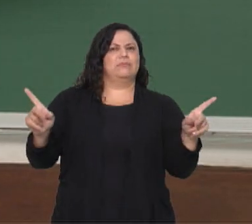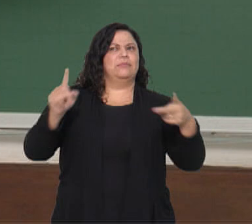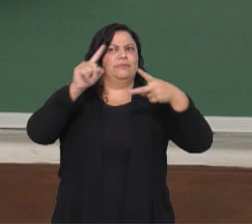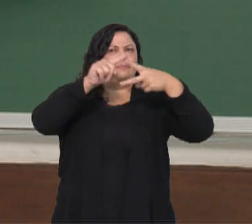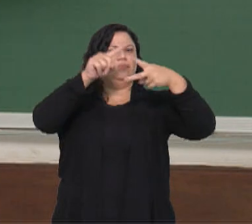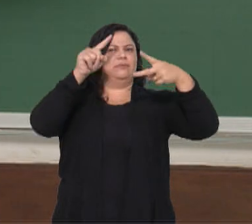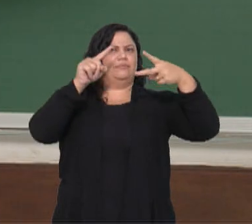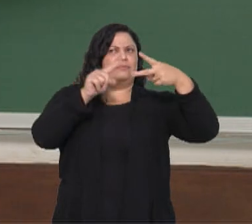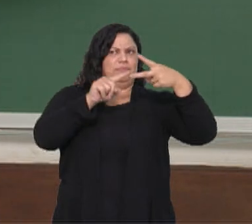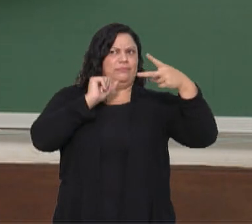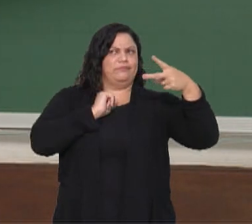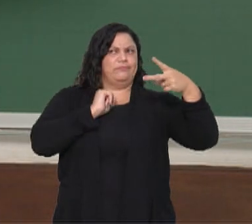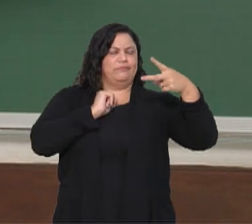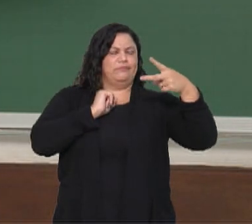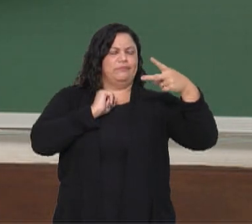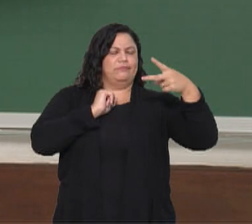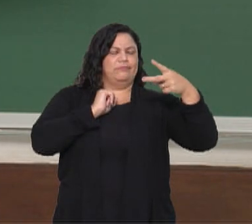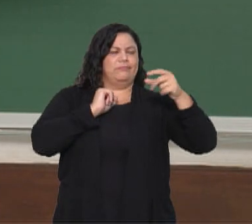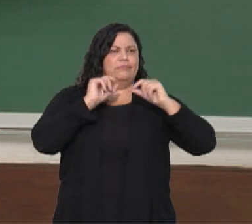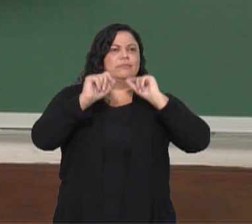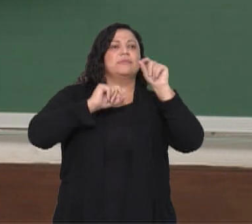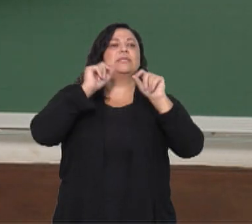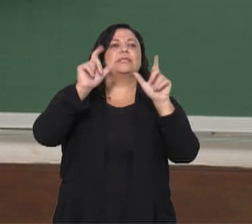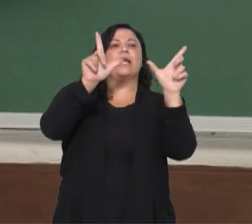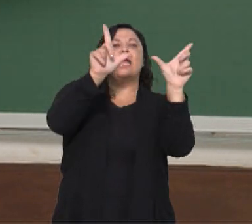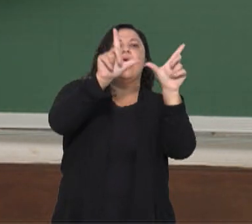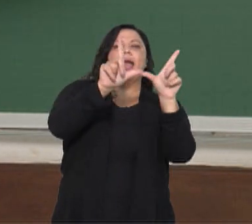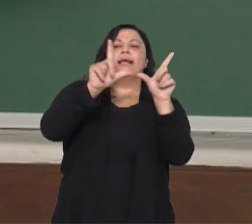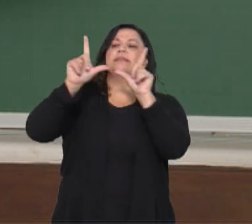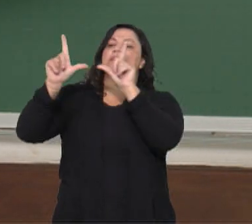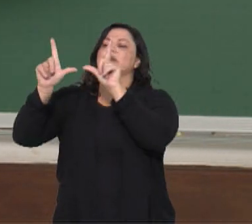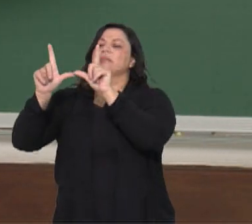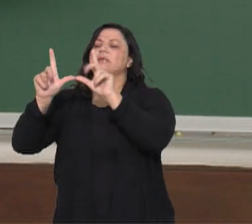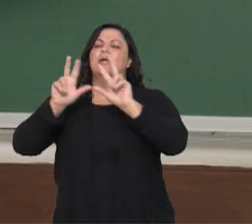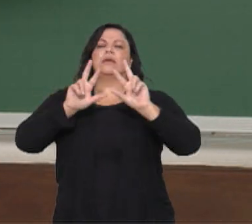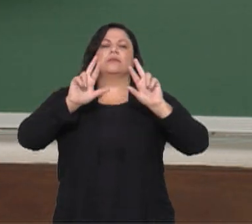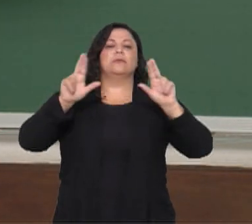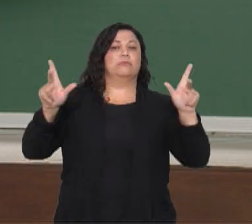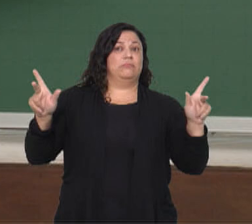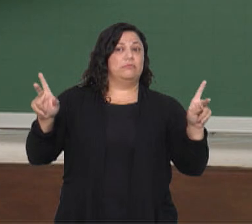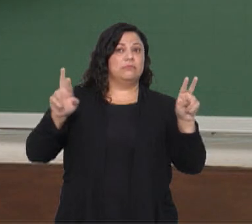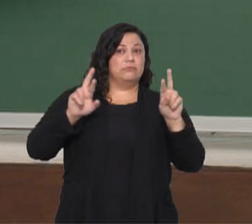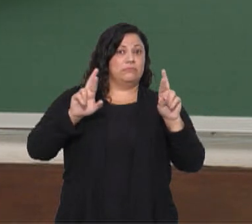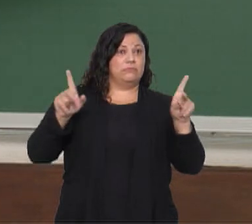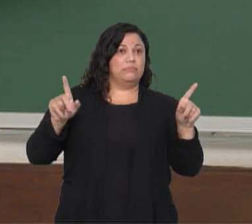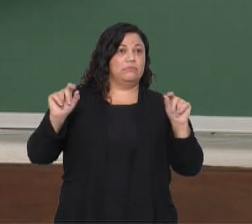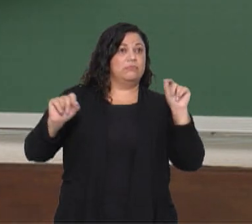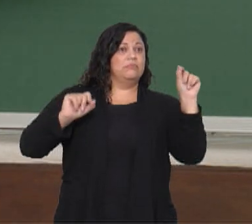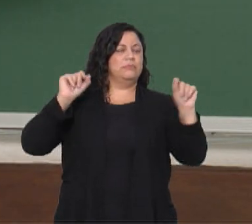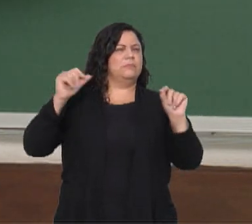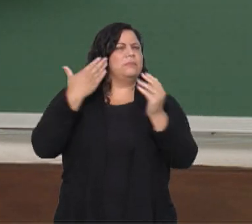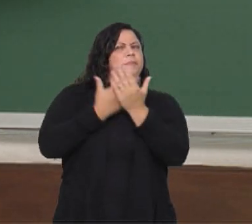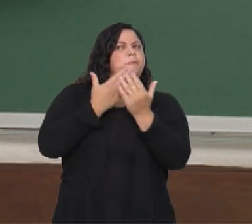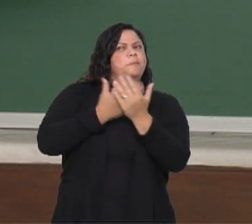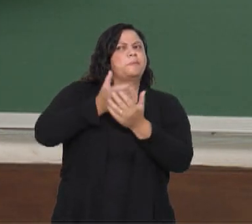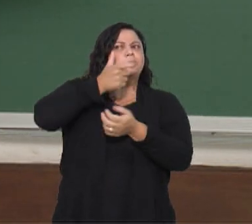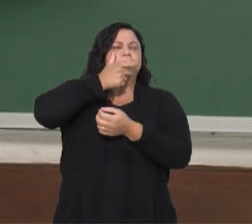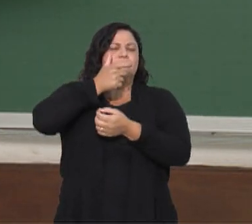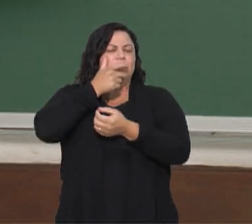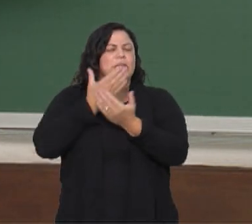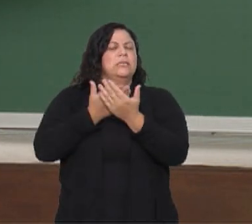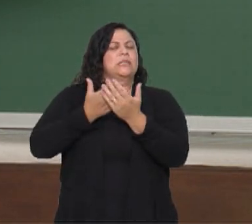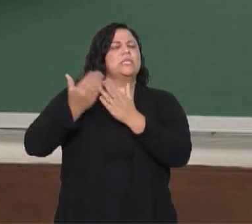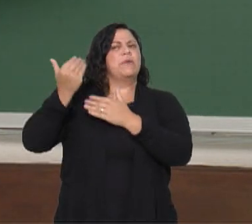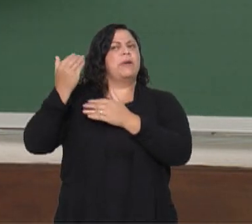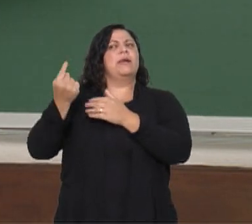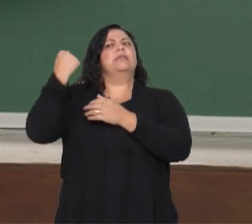ferramentas exibidas na próxima imagem. São essas aqui. Tem essa imagem. Quem assistiu a aula passada, período